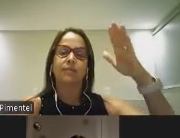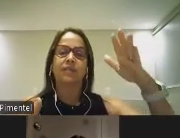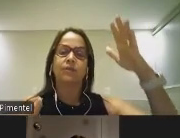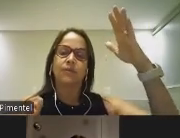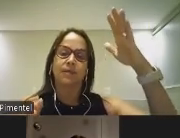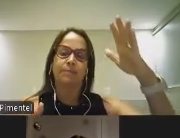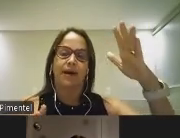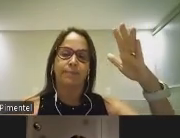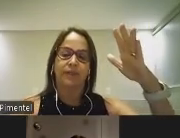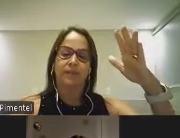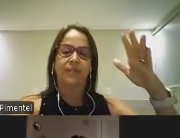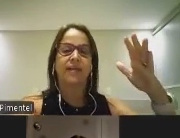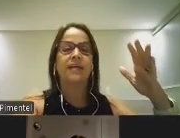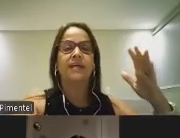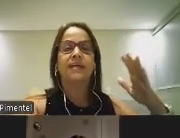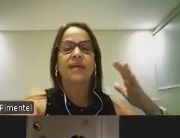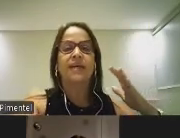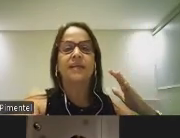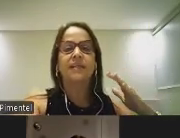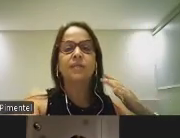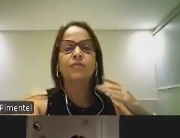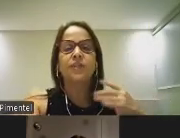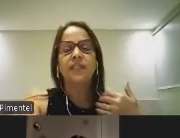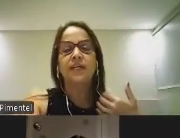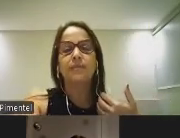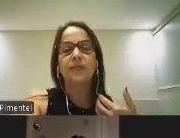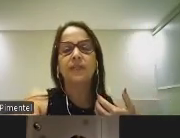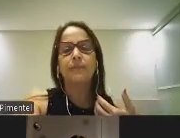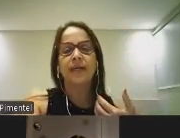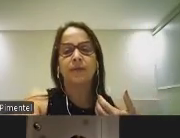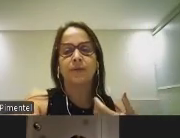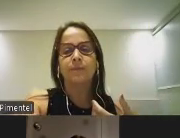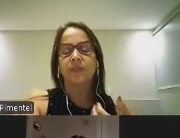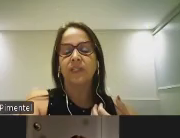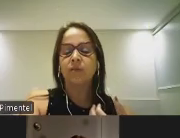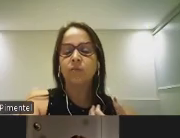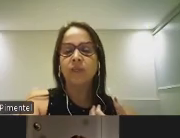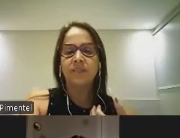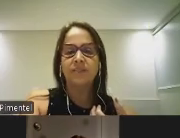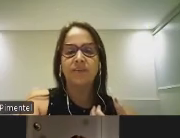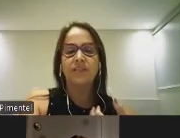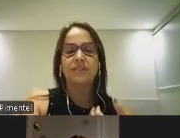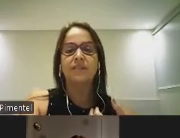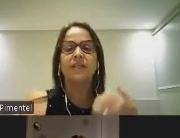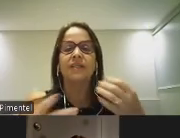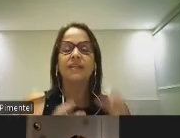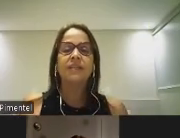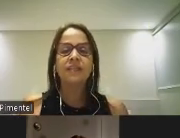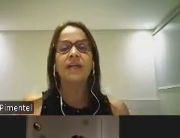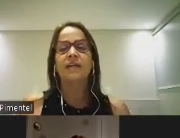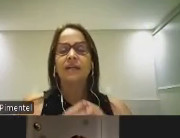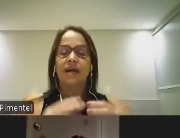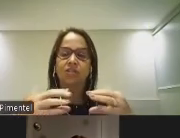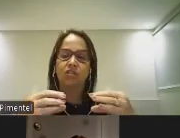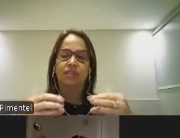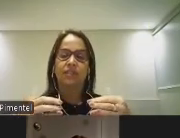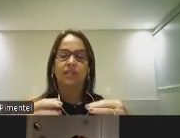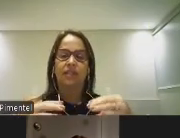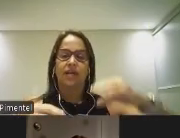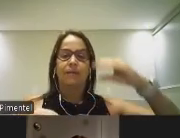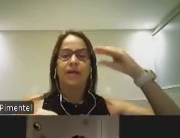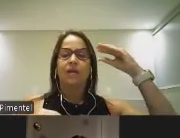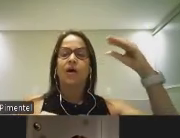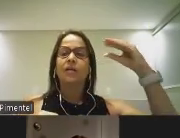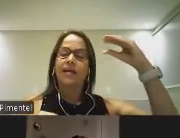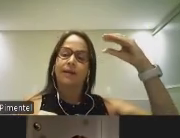em detrimento do CPAP, né? É infinitamente maior. Então, muitas vezes, não adianta a